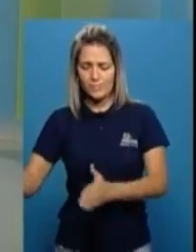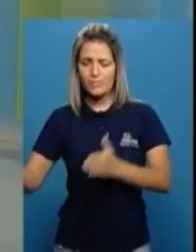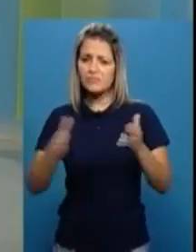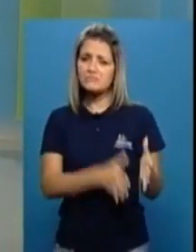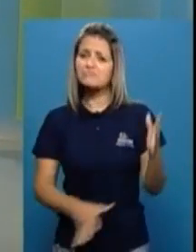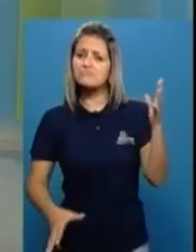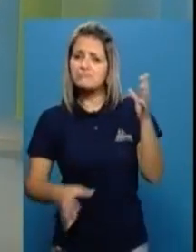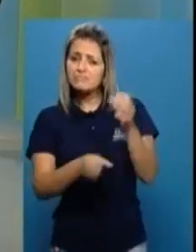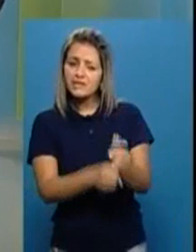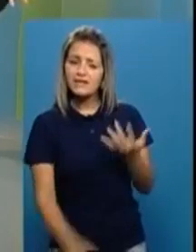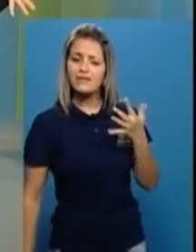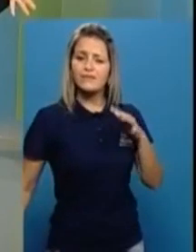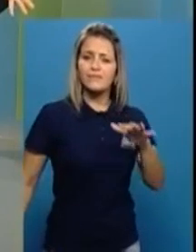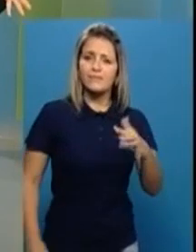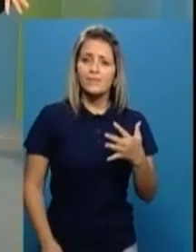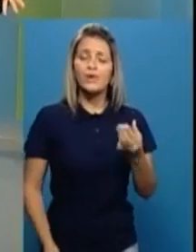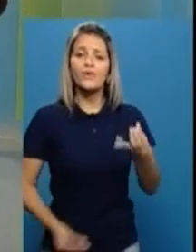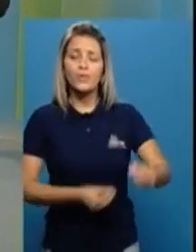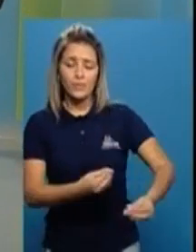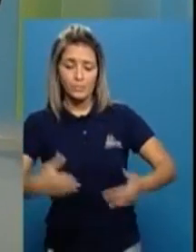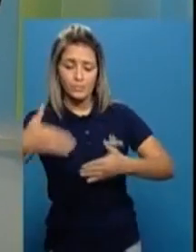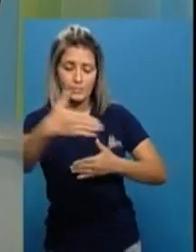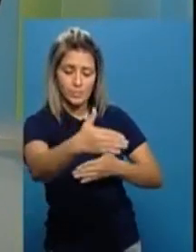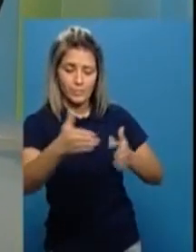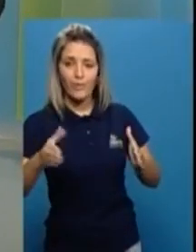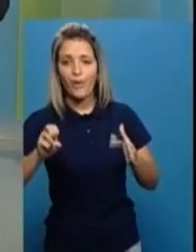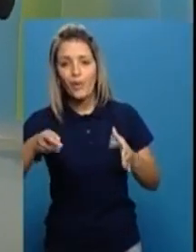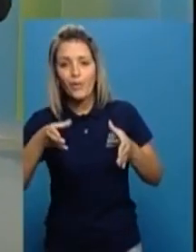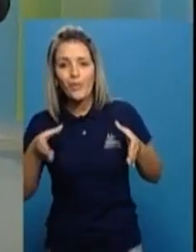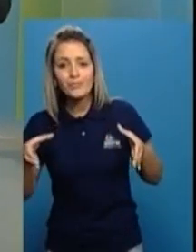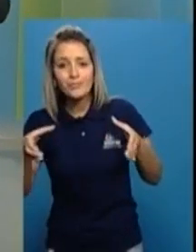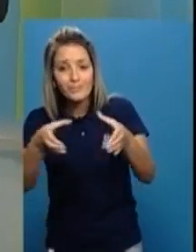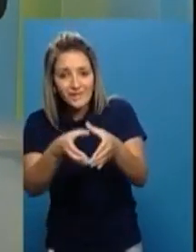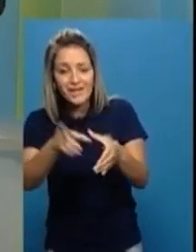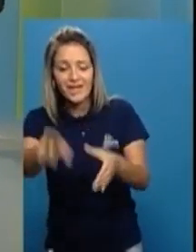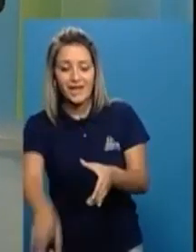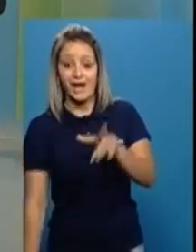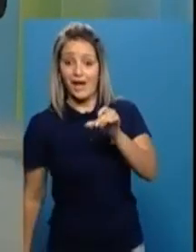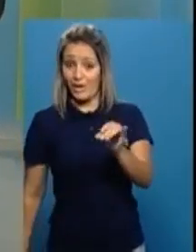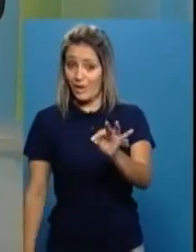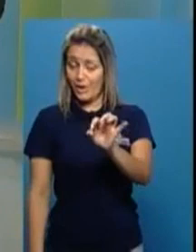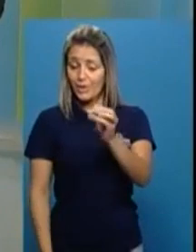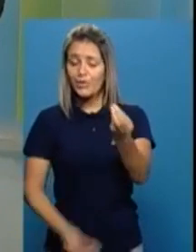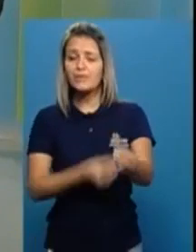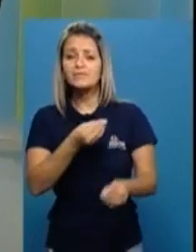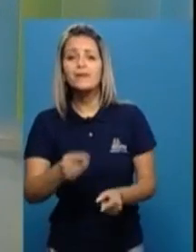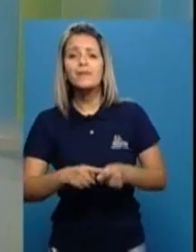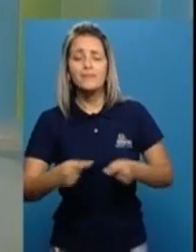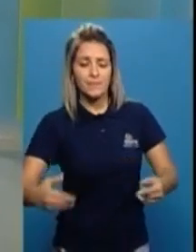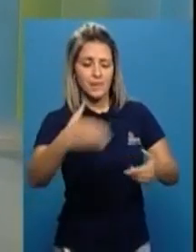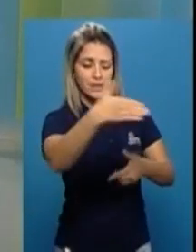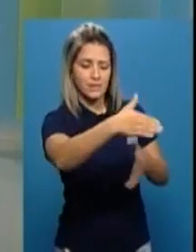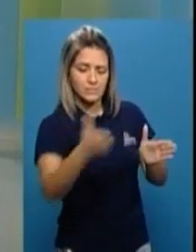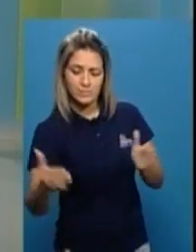ou serviços padronizados em lotes. Porém, cada lote segue uma série de operações